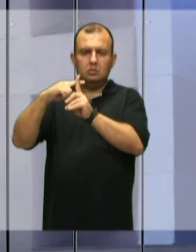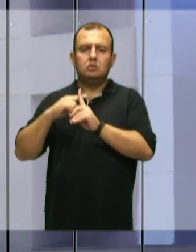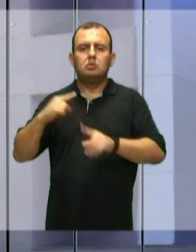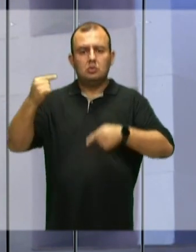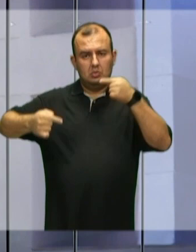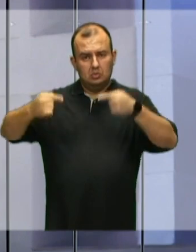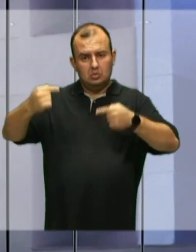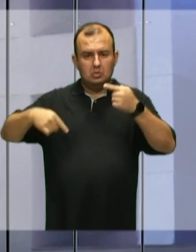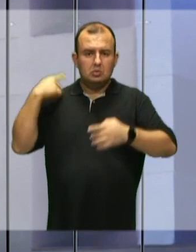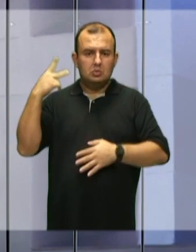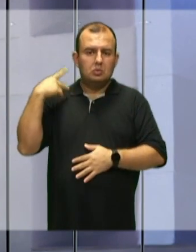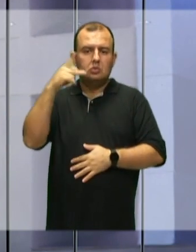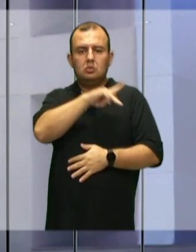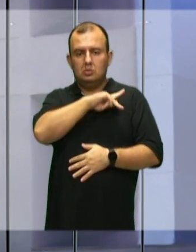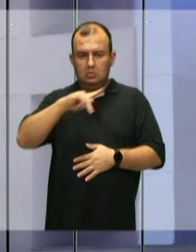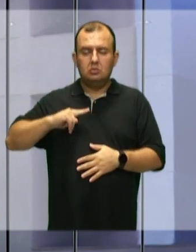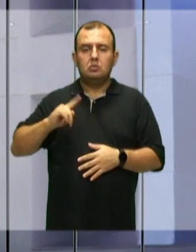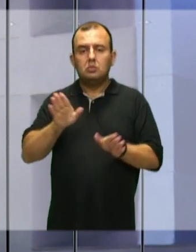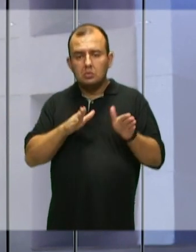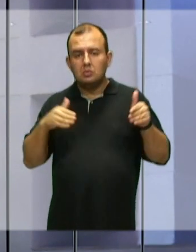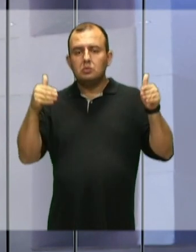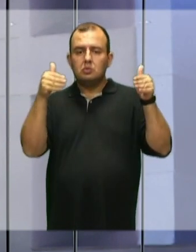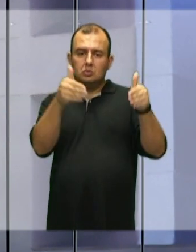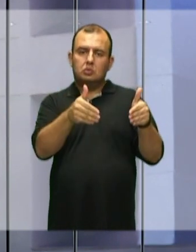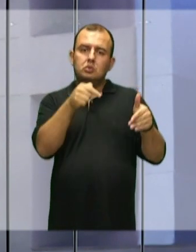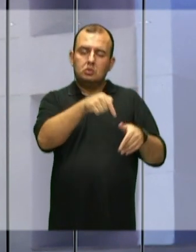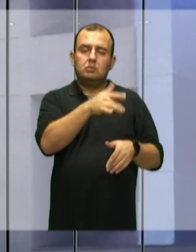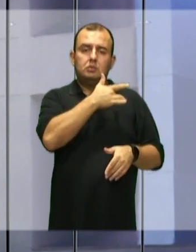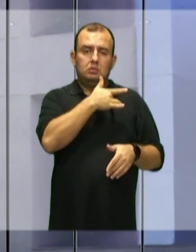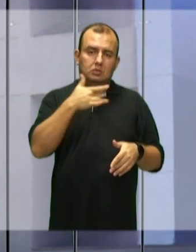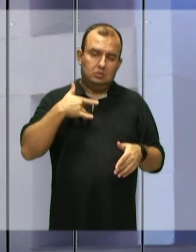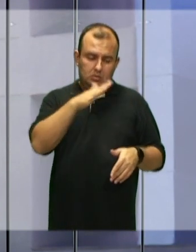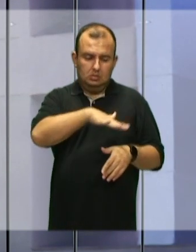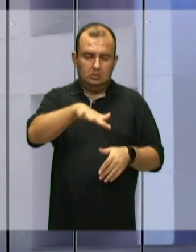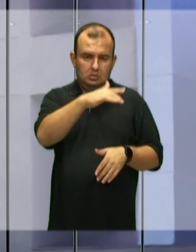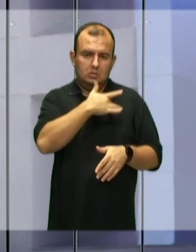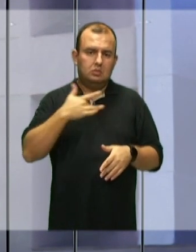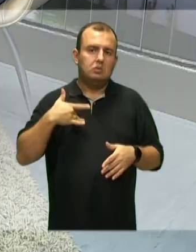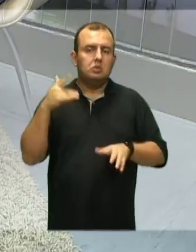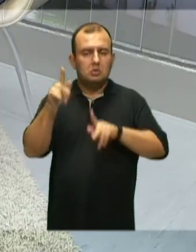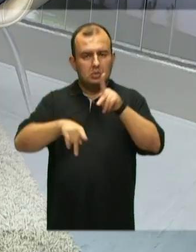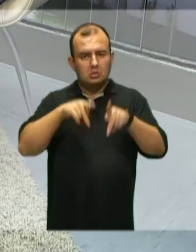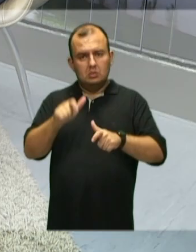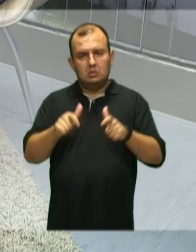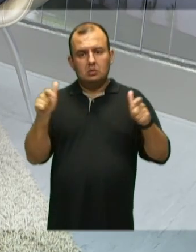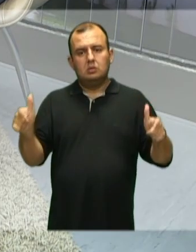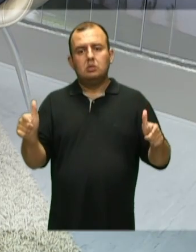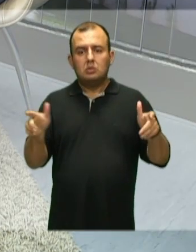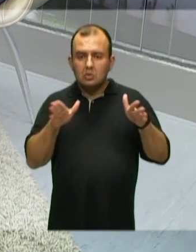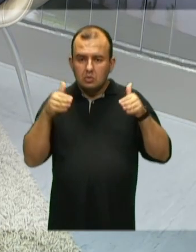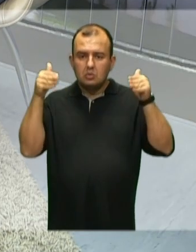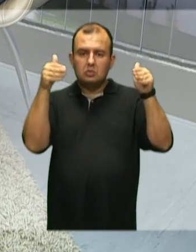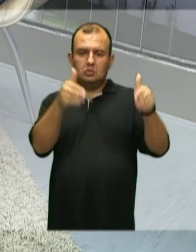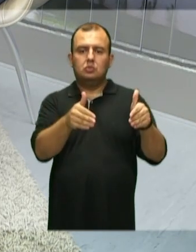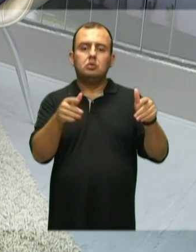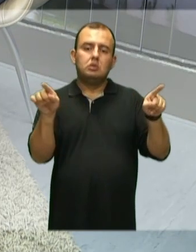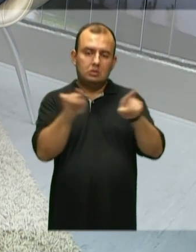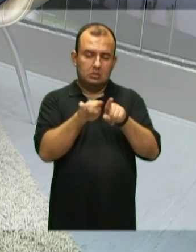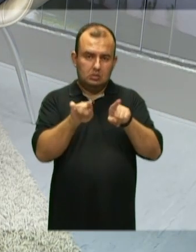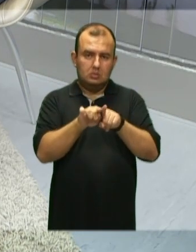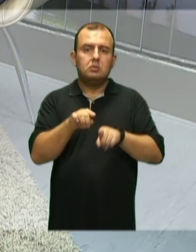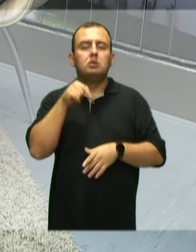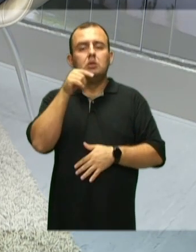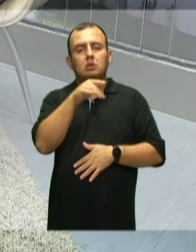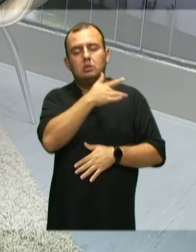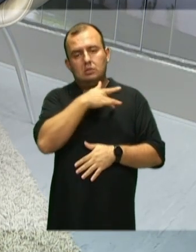bastante políticas públicas e Muitas delas voltadas também paraa questão de saúde quando a gente fala numa população Grande a gente tem que estar muito focado também na saúde